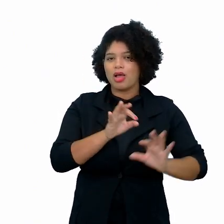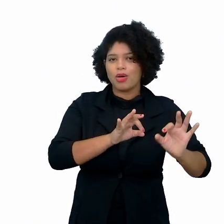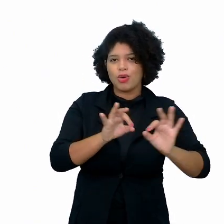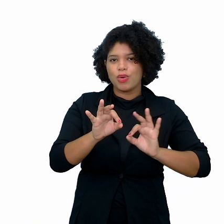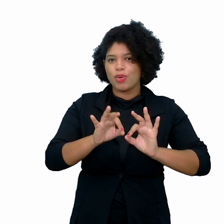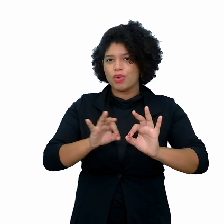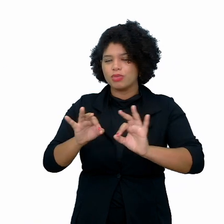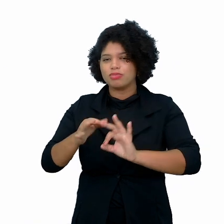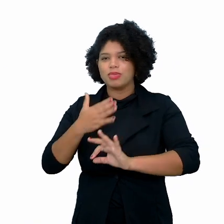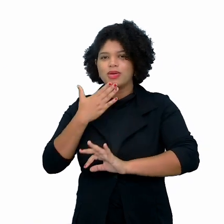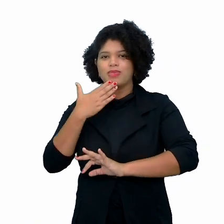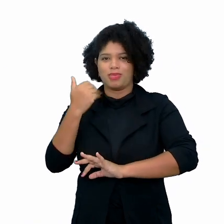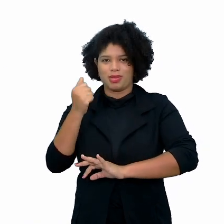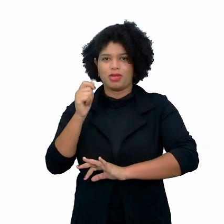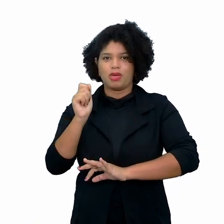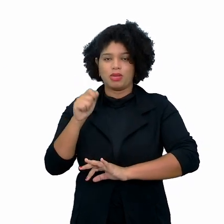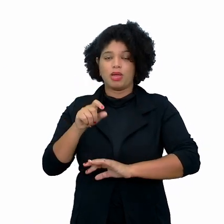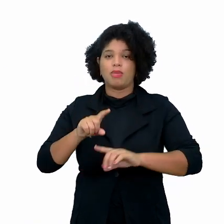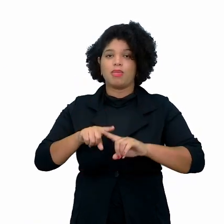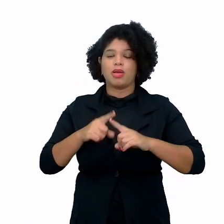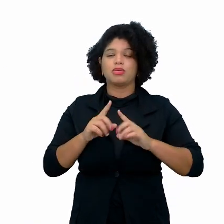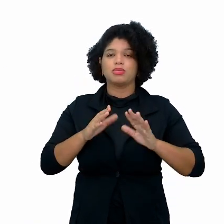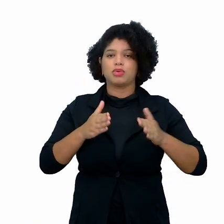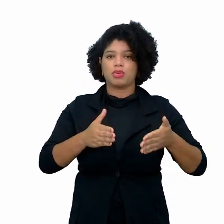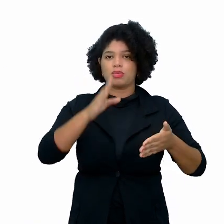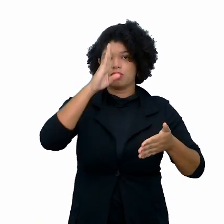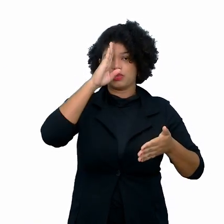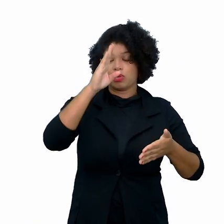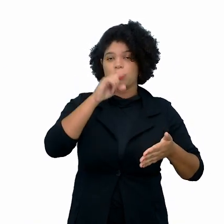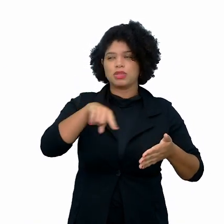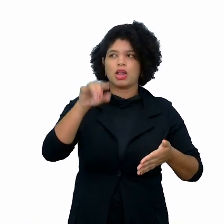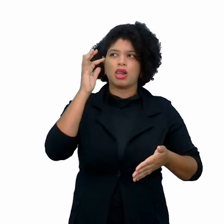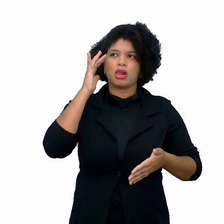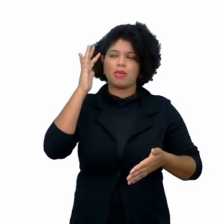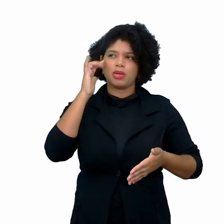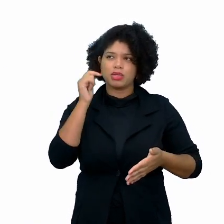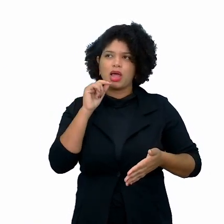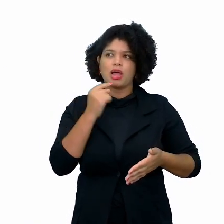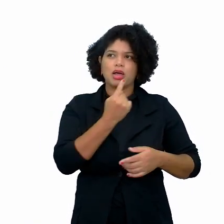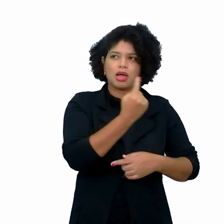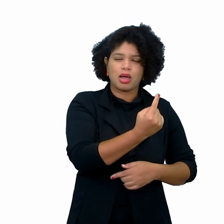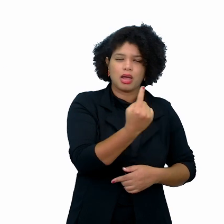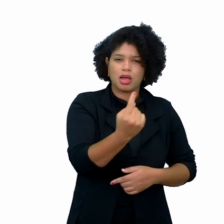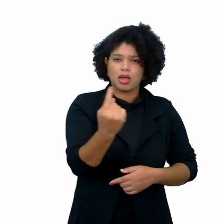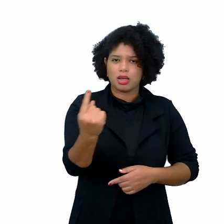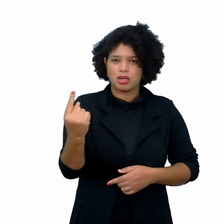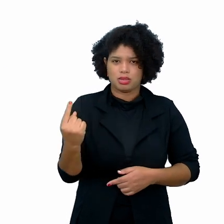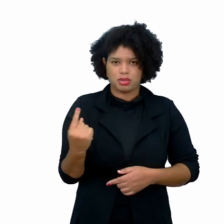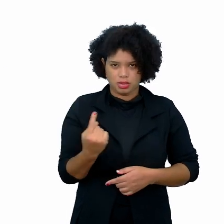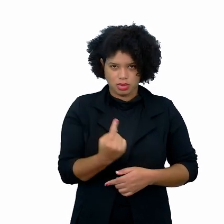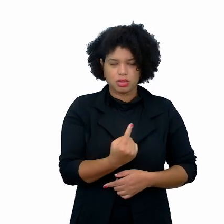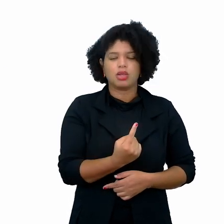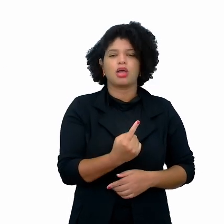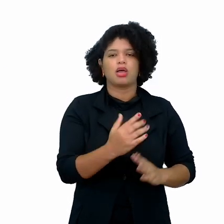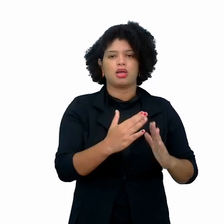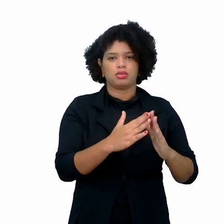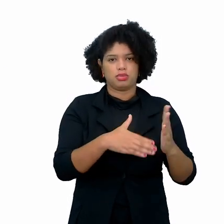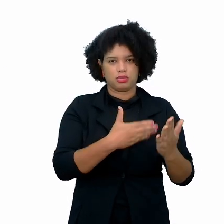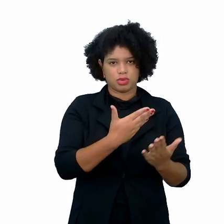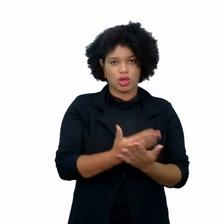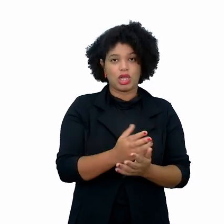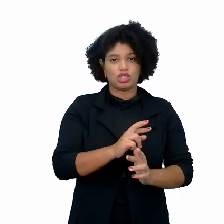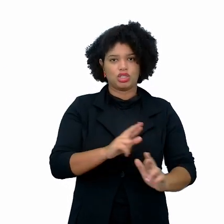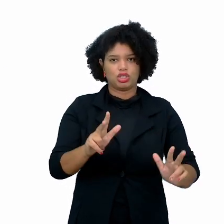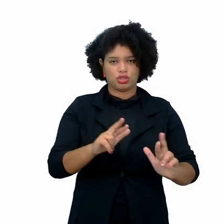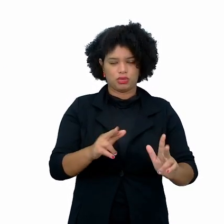melhor maneira possível, levando em consideração as singularidades de cada escola. Então,